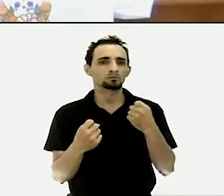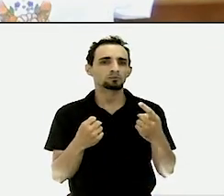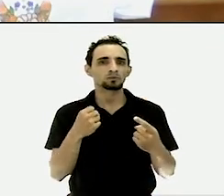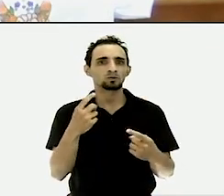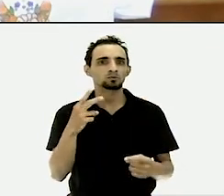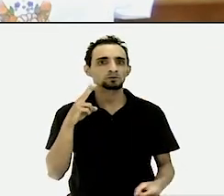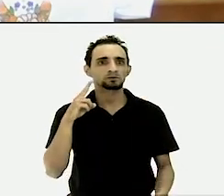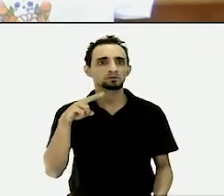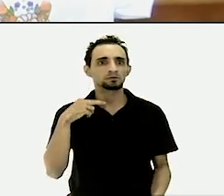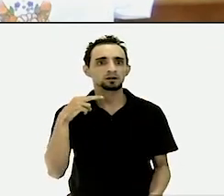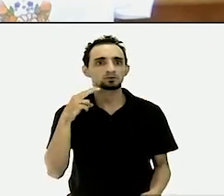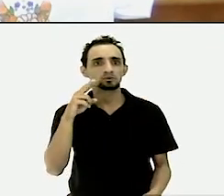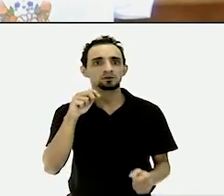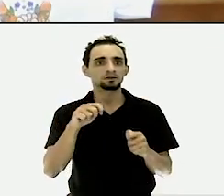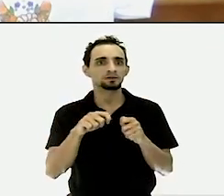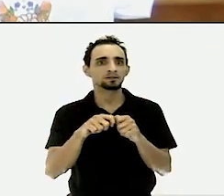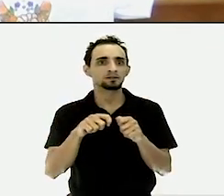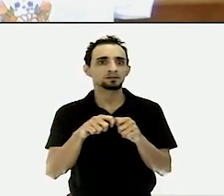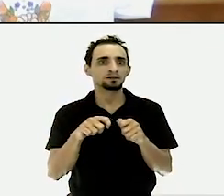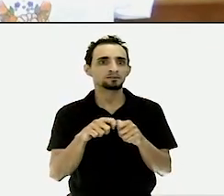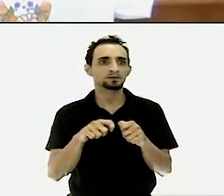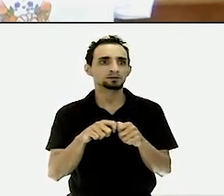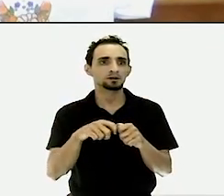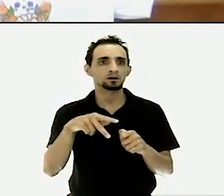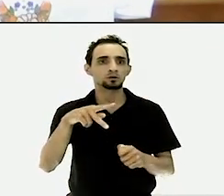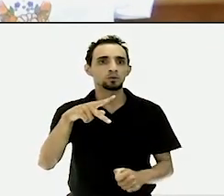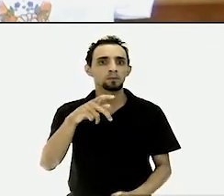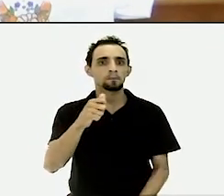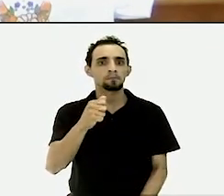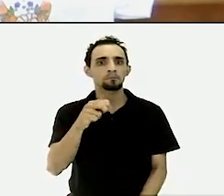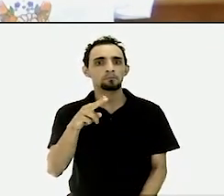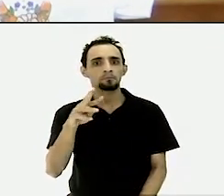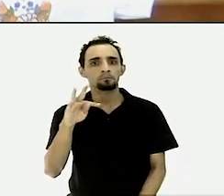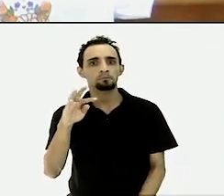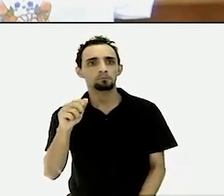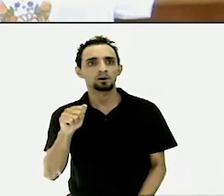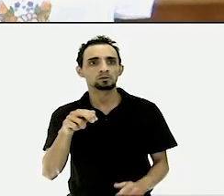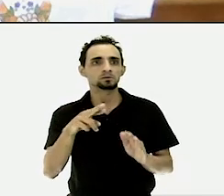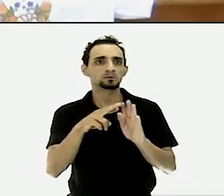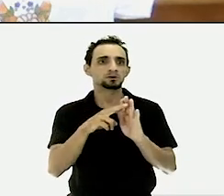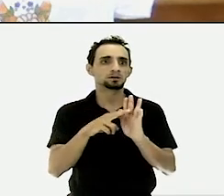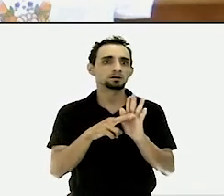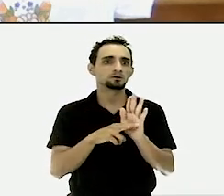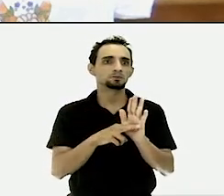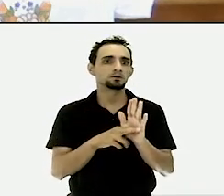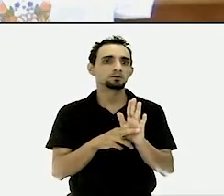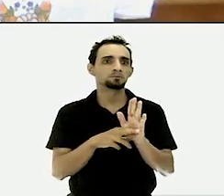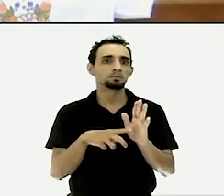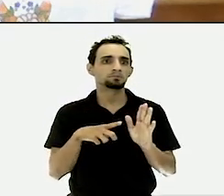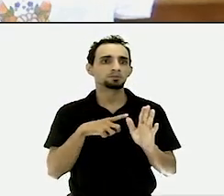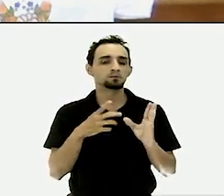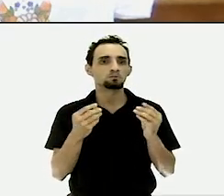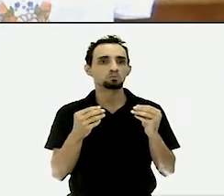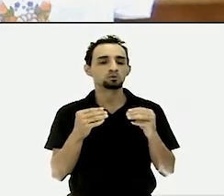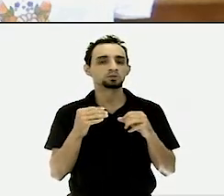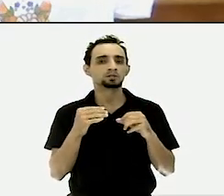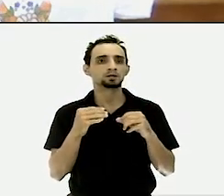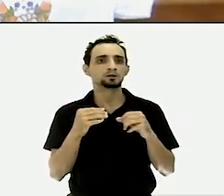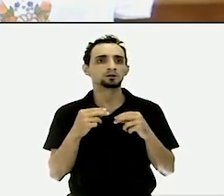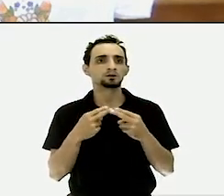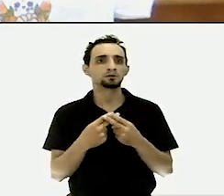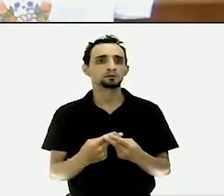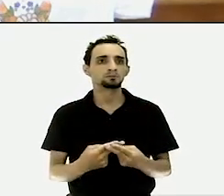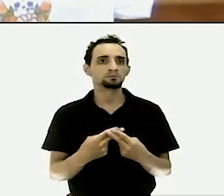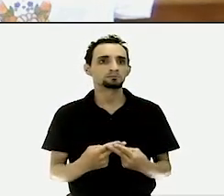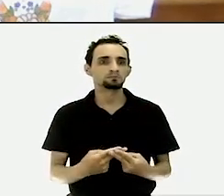debate, como eu falei, sim. faz parte, e iremos, sim, o que tiver para fazer, acho que juntos aqui, poderemos fazer muito mais para a nossa